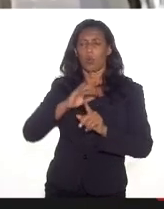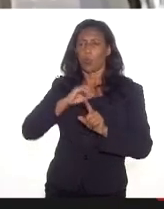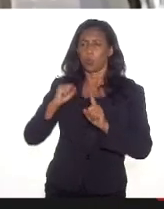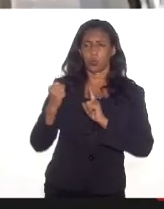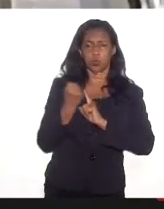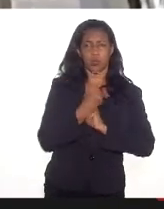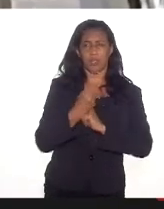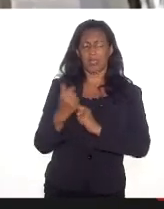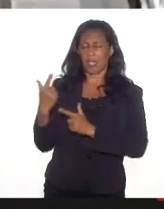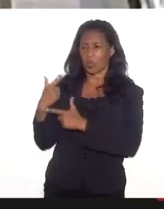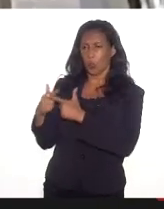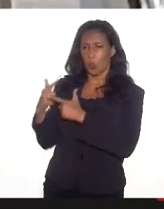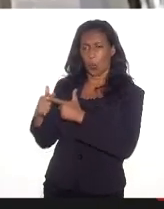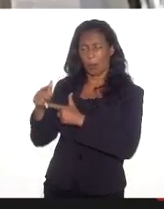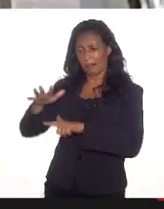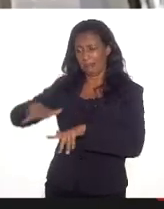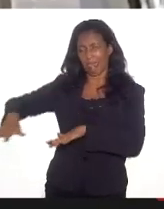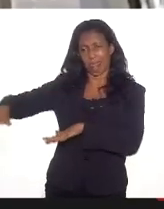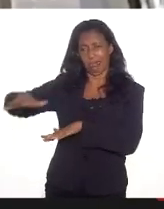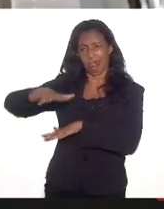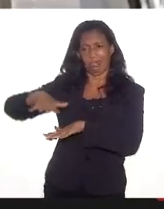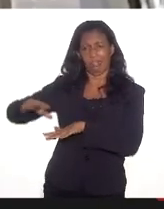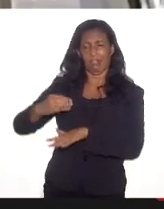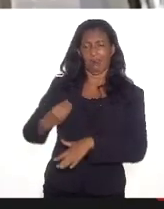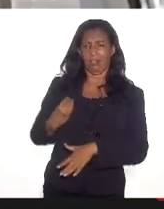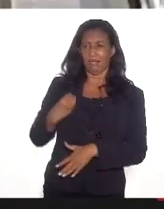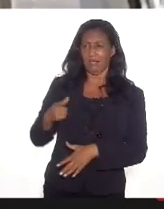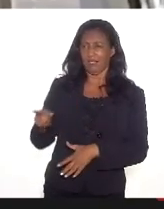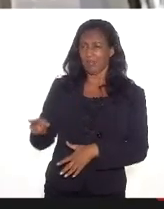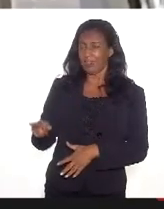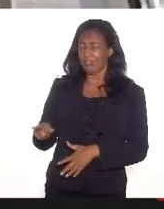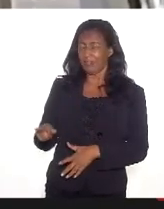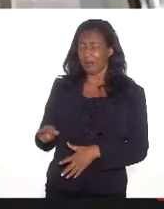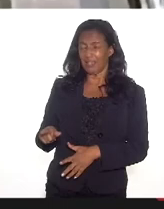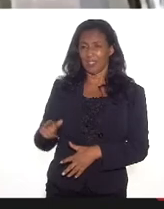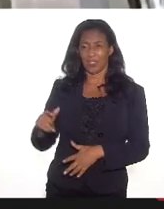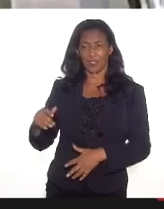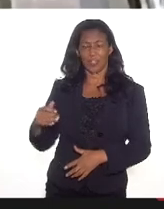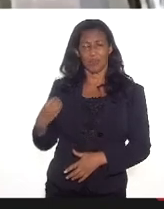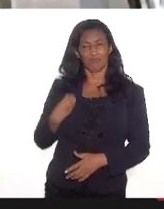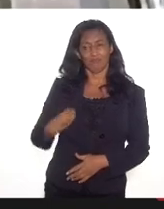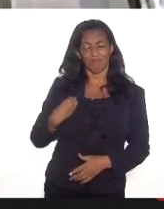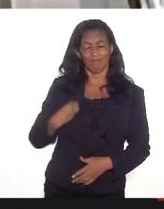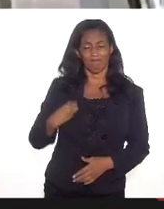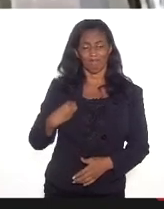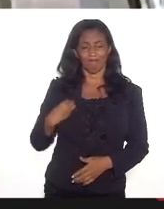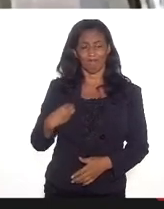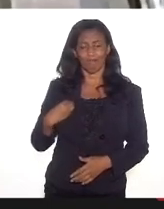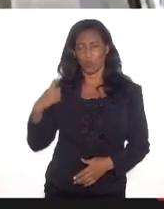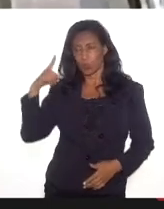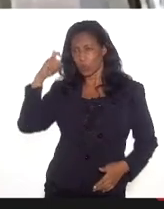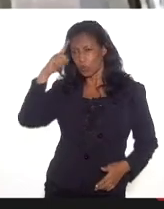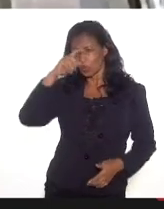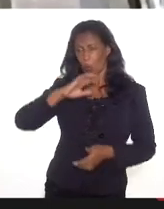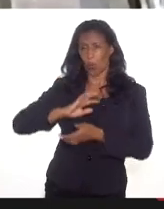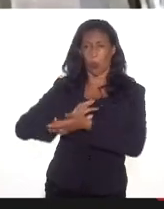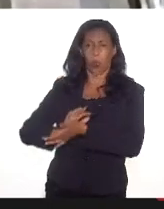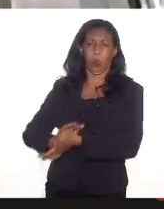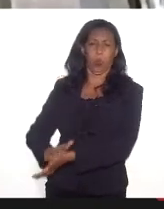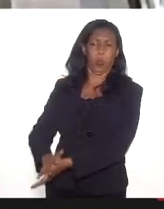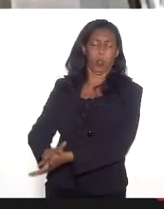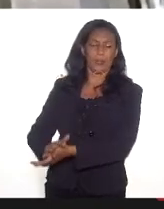que vivem essa população então vivem situações de estigma de de discriminação